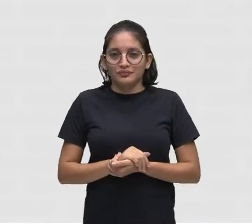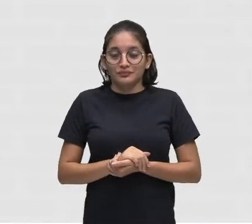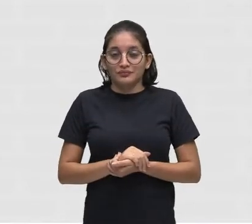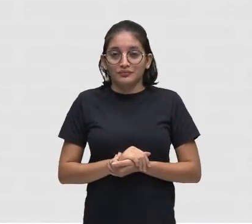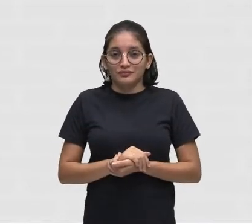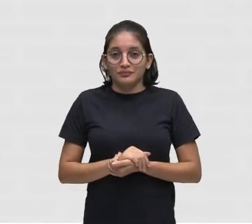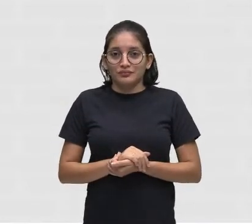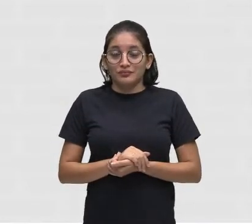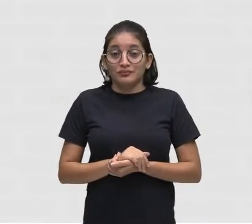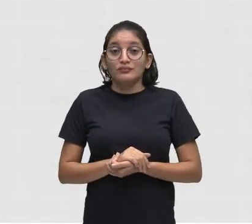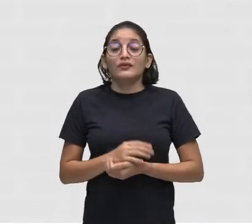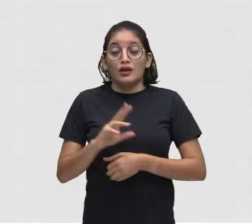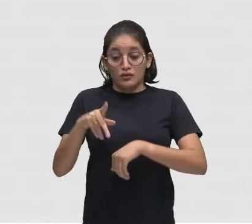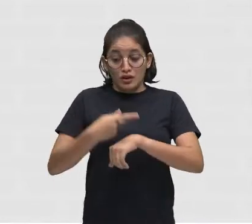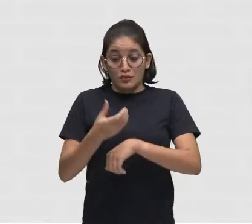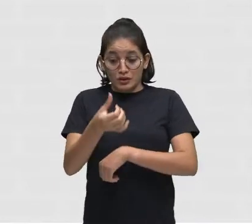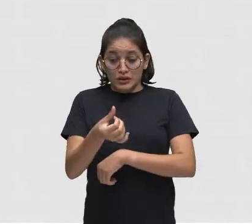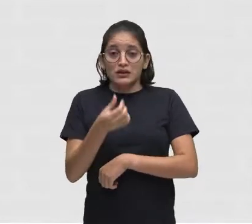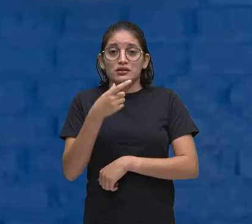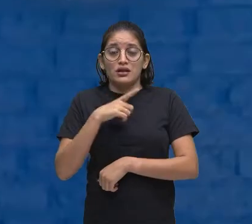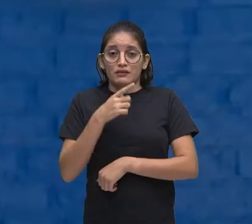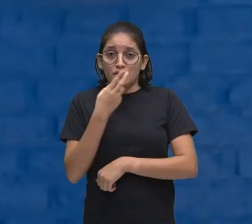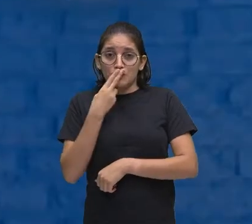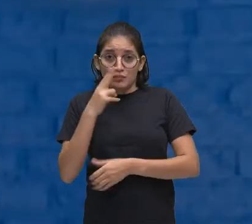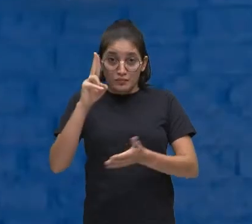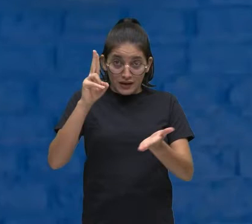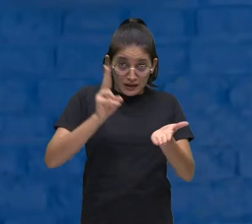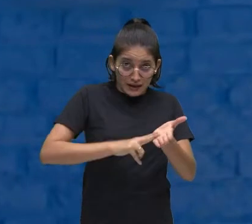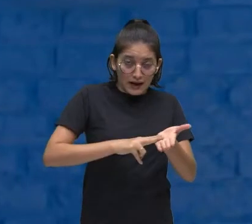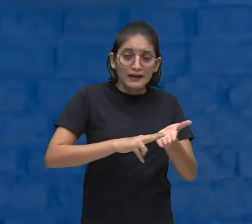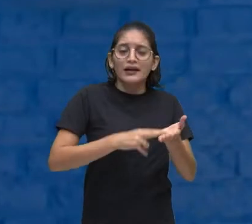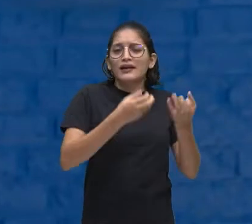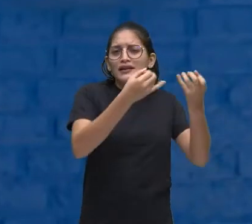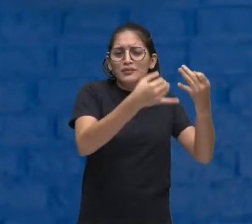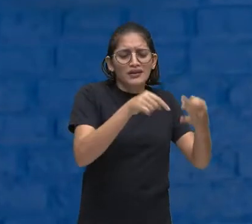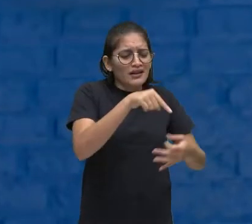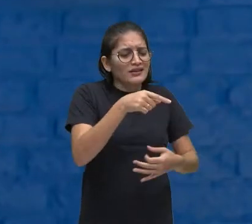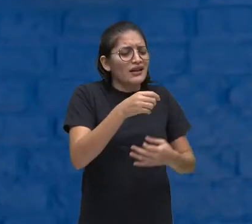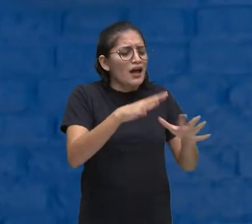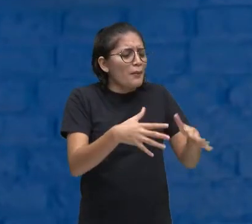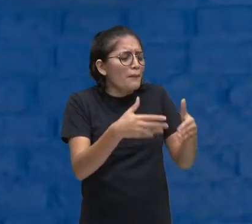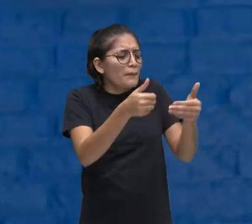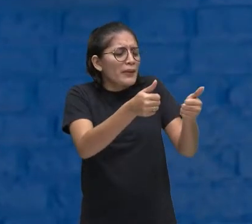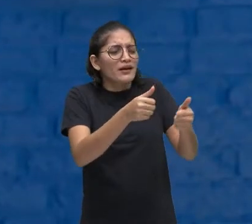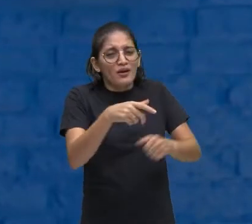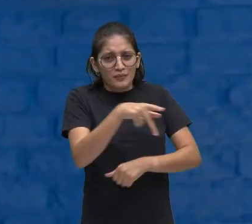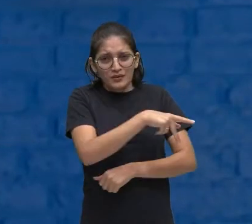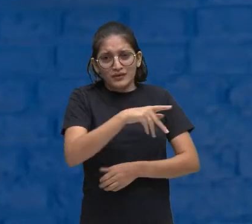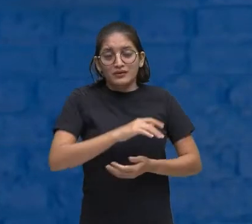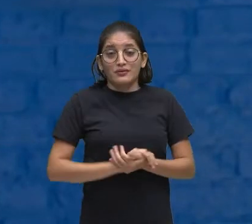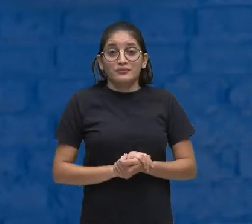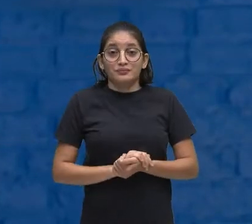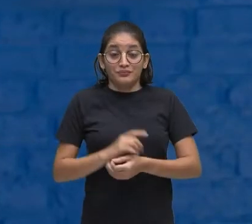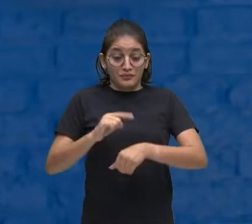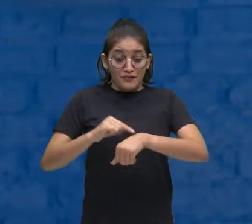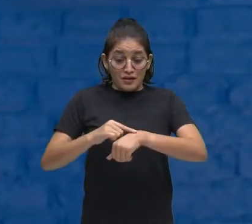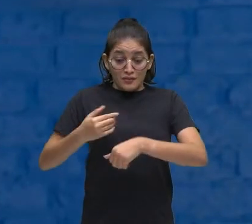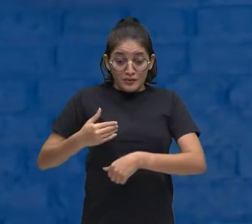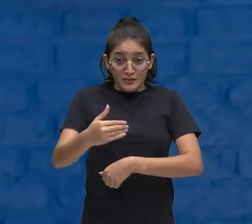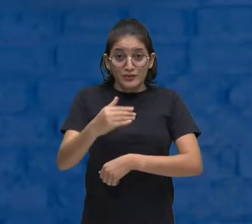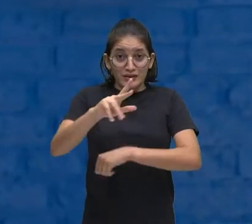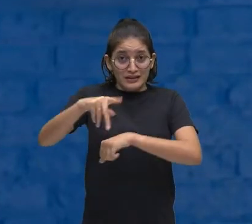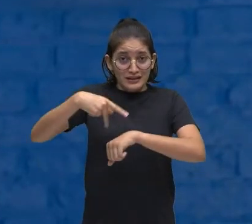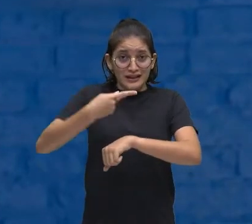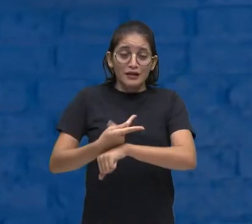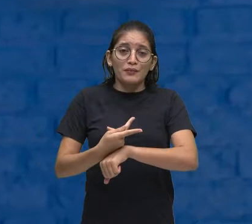professora, depois de 6 anos, recebeu uma cartinha do Ricardo dizendo que ela era a melhor professora. Tempos depois,